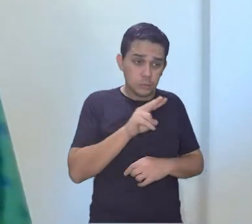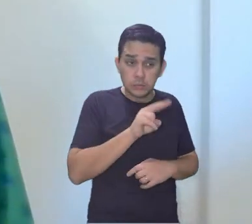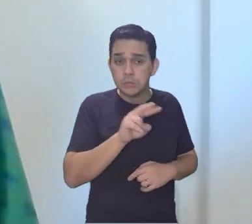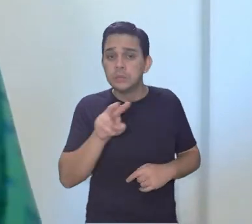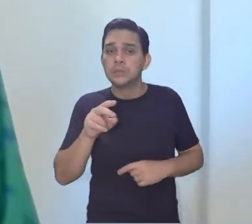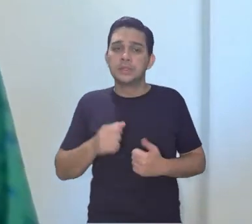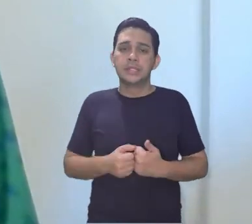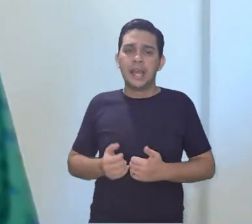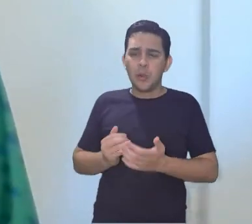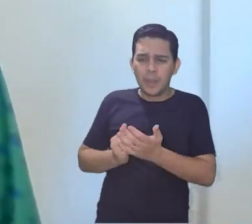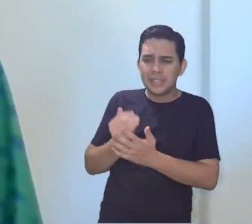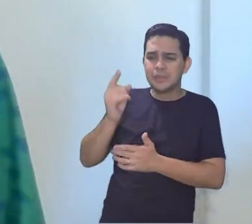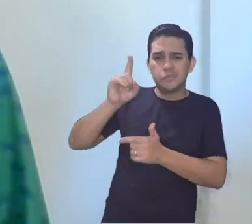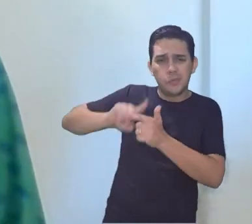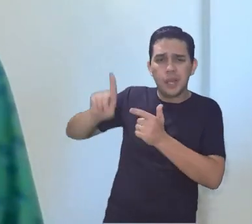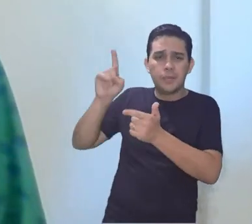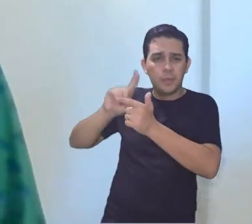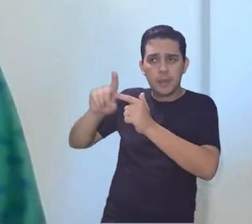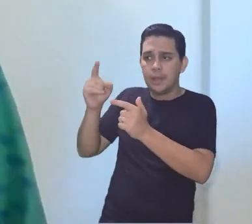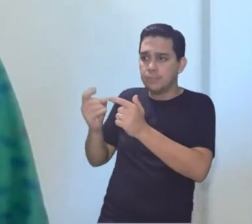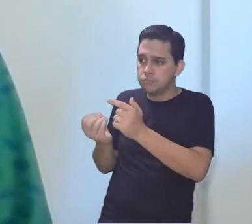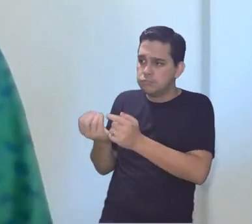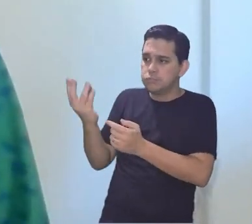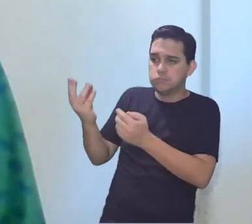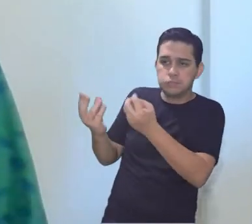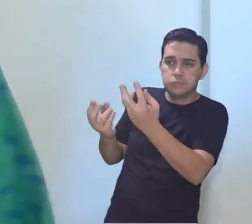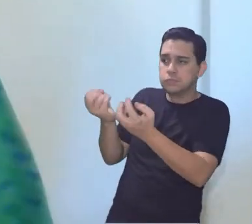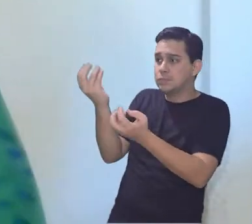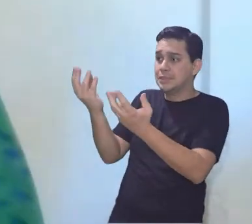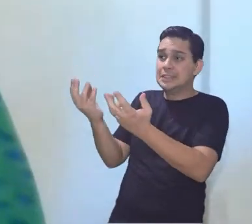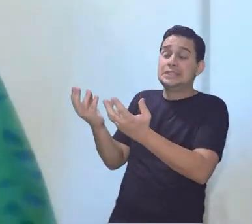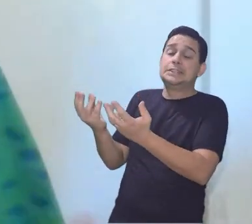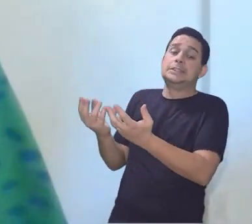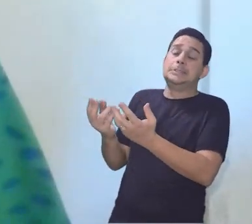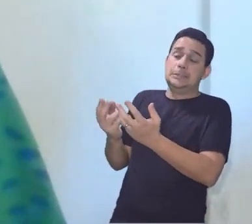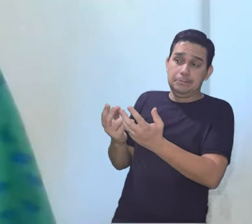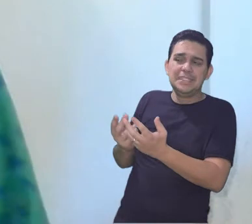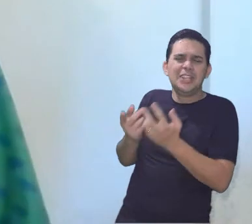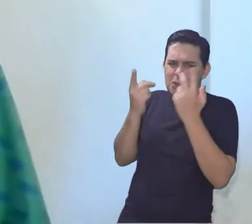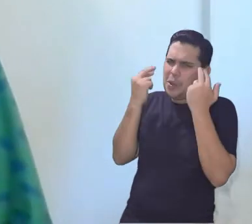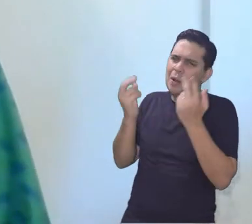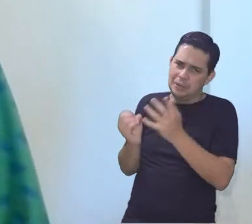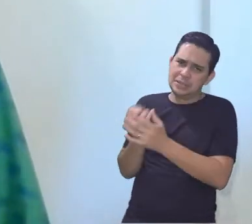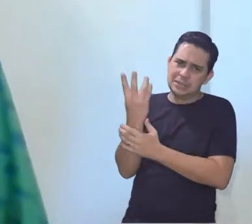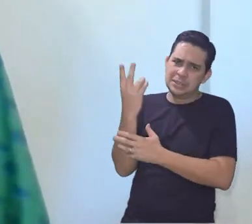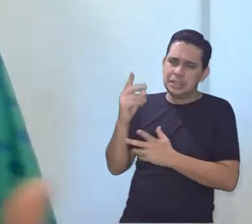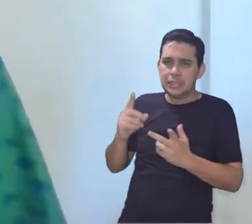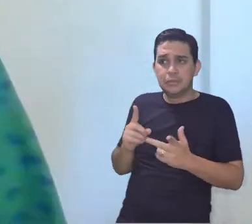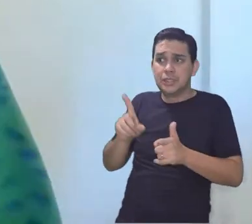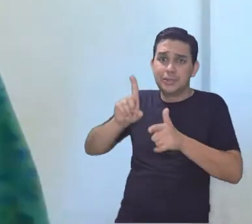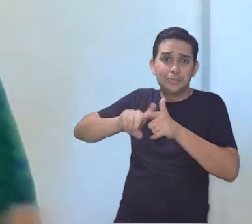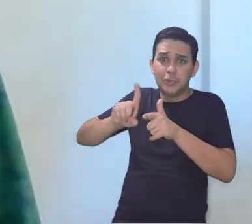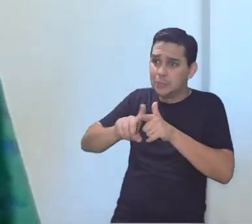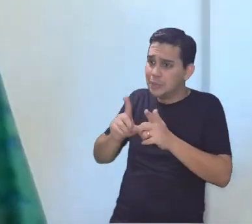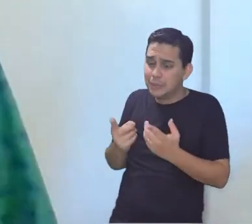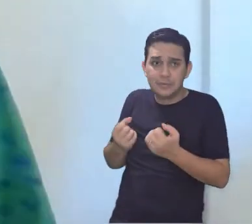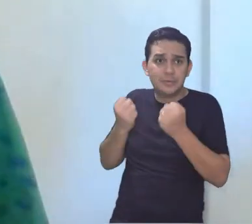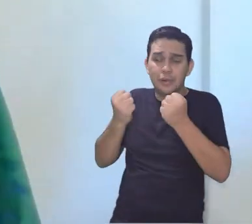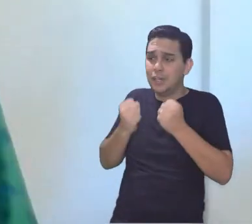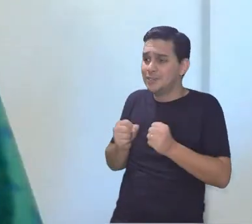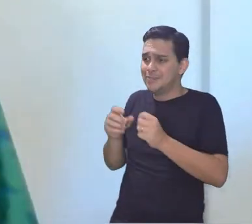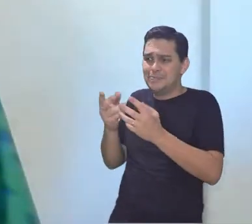que são, eu diria, a maior parte deles naturais, considerando o tamanho da logística,